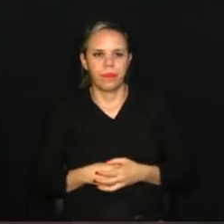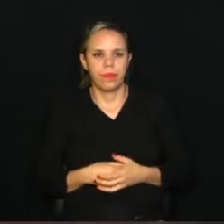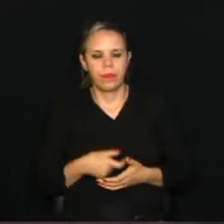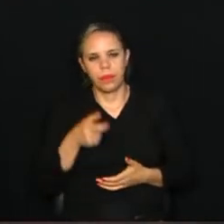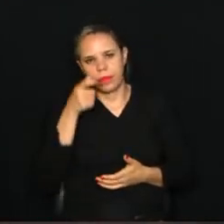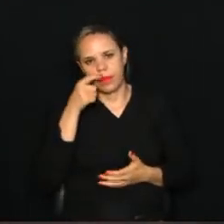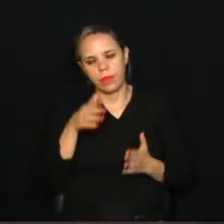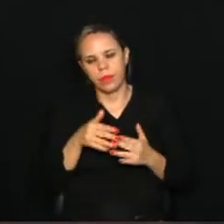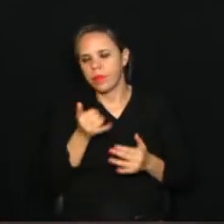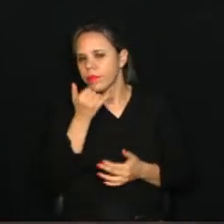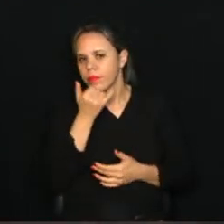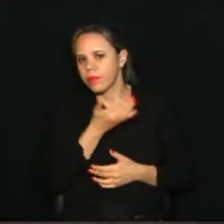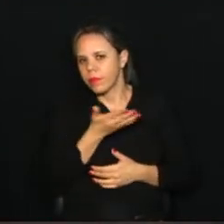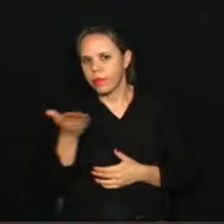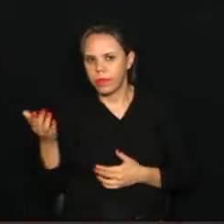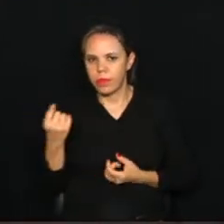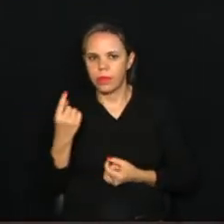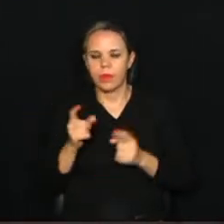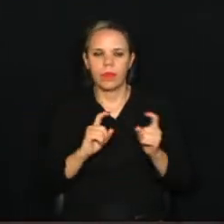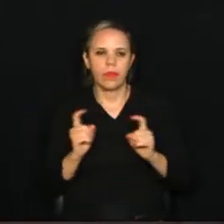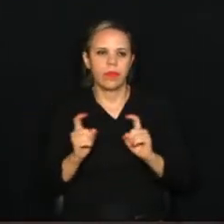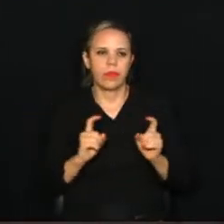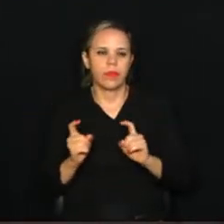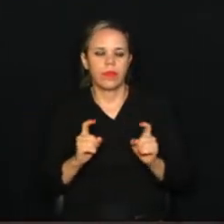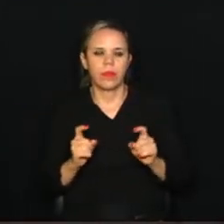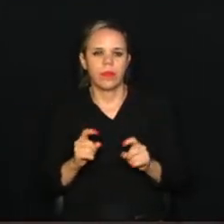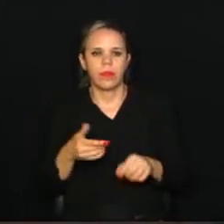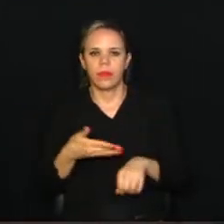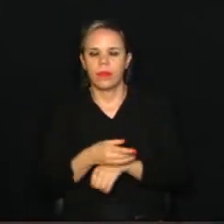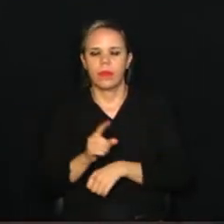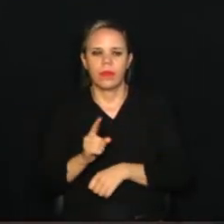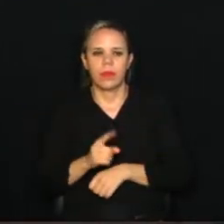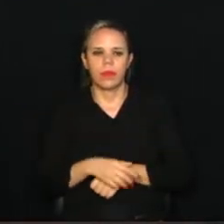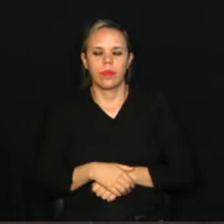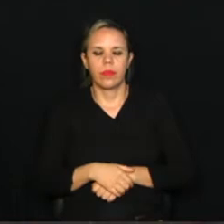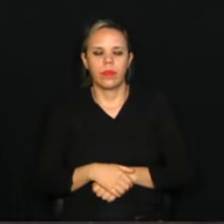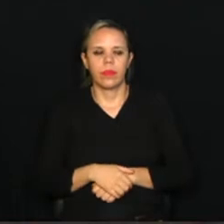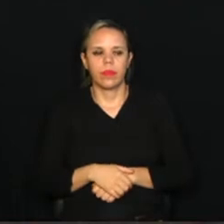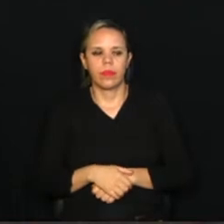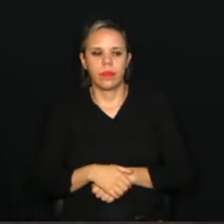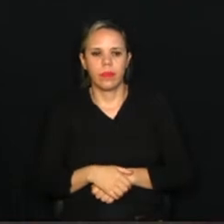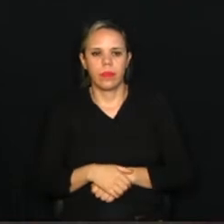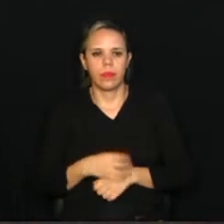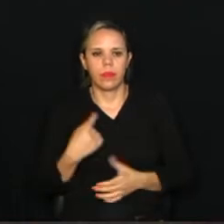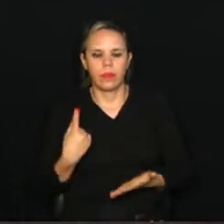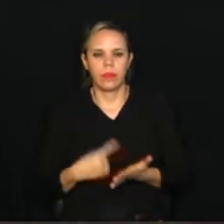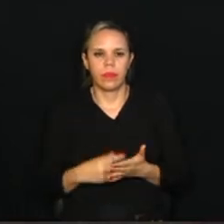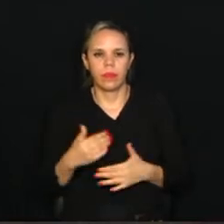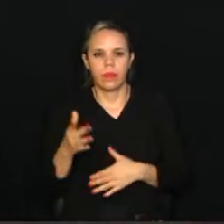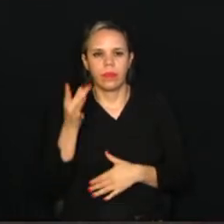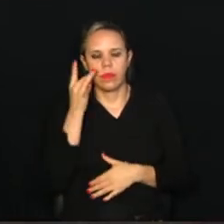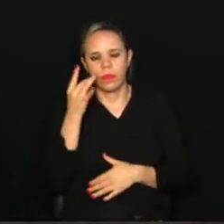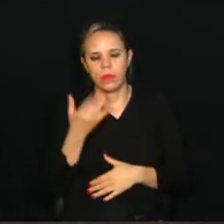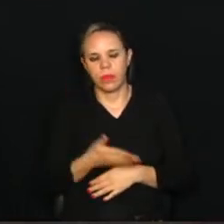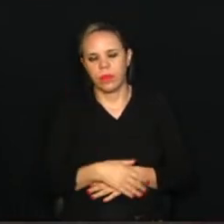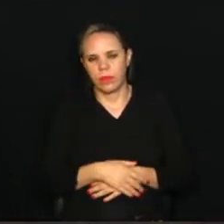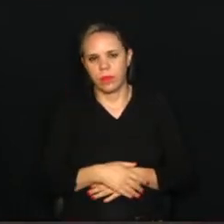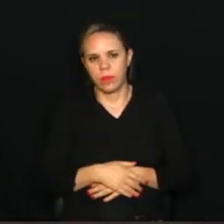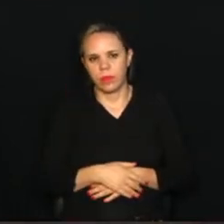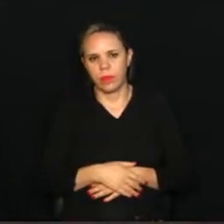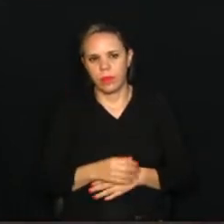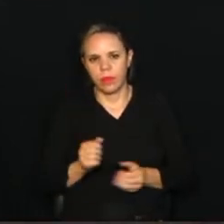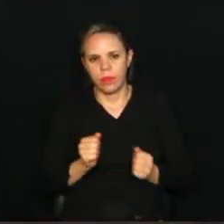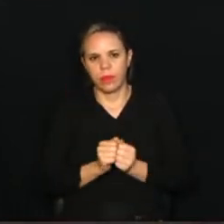pedir desculpa de algumas reuniões que a gente acabou não participando, vou me comprometer a estar mais presente